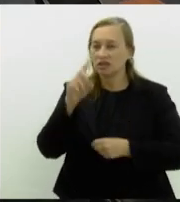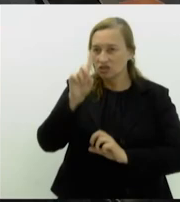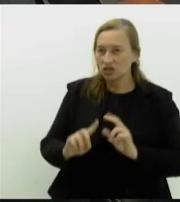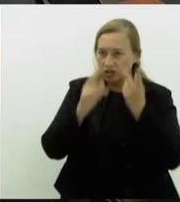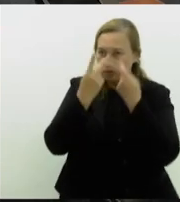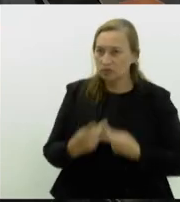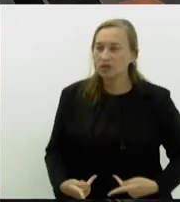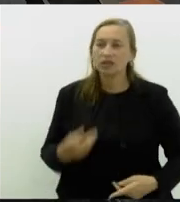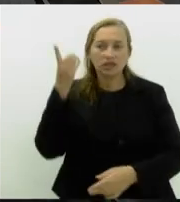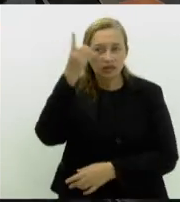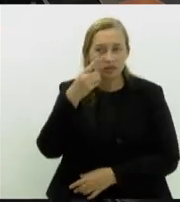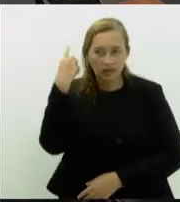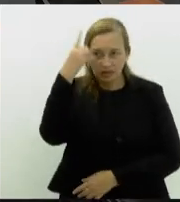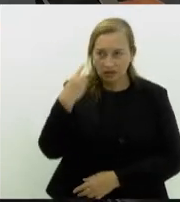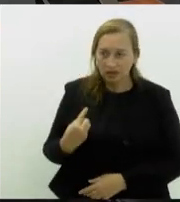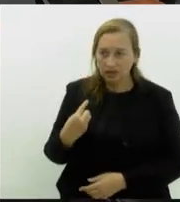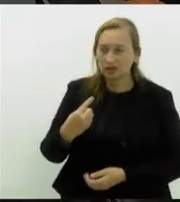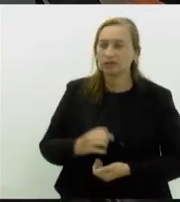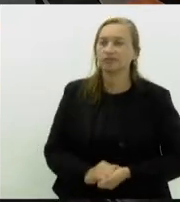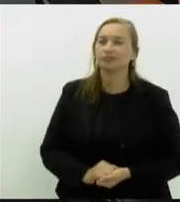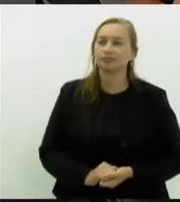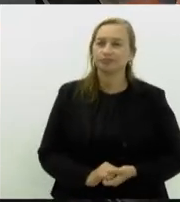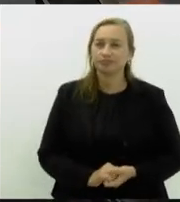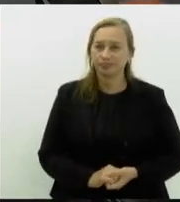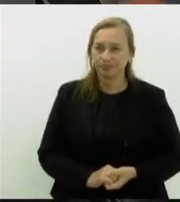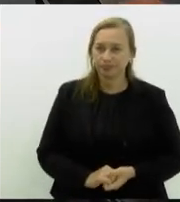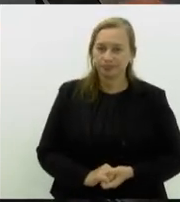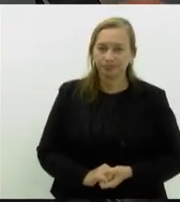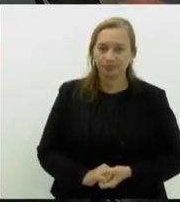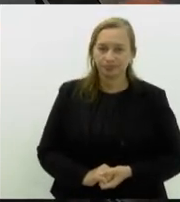Humanos, deputada Dani Monteiro.